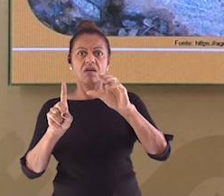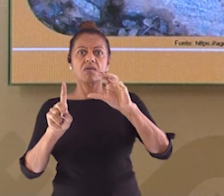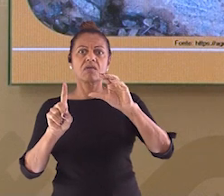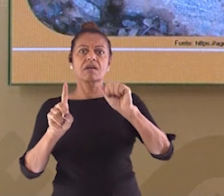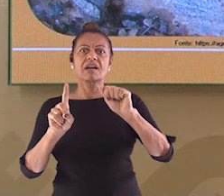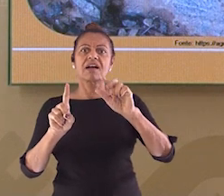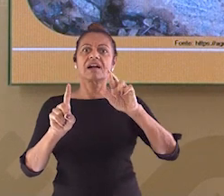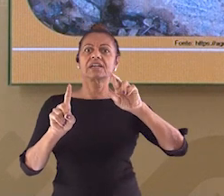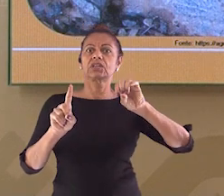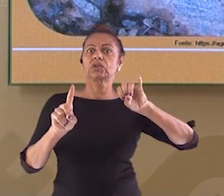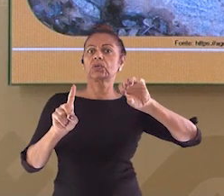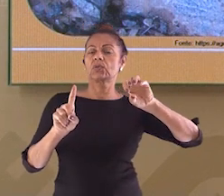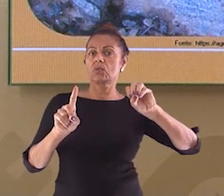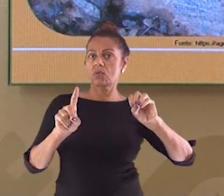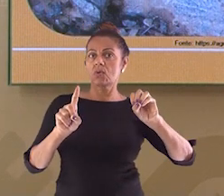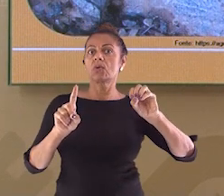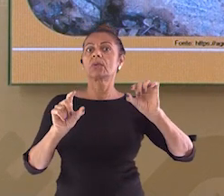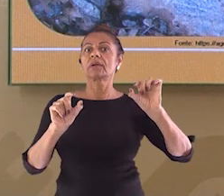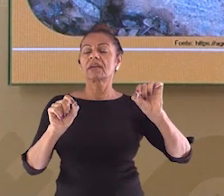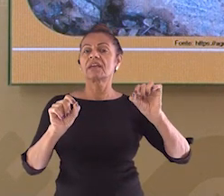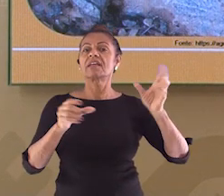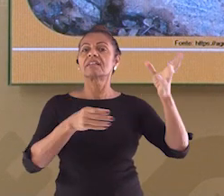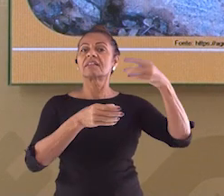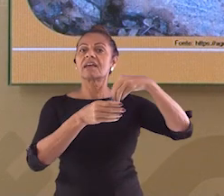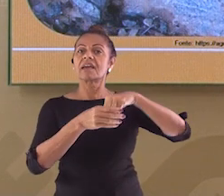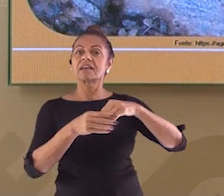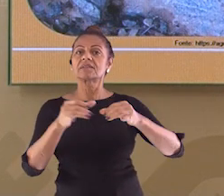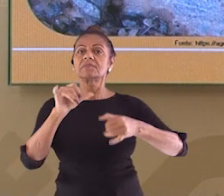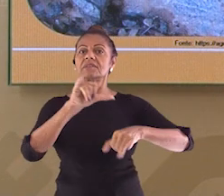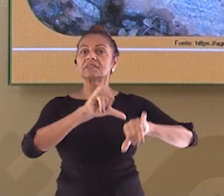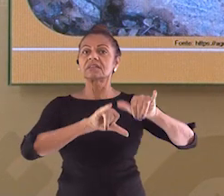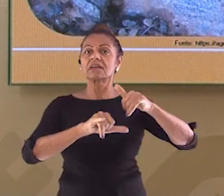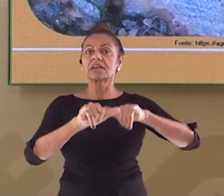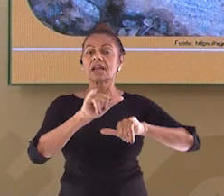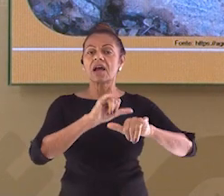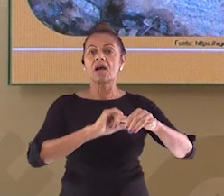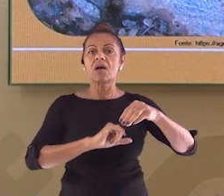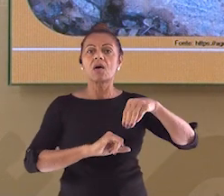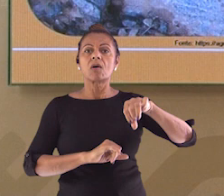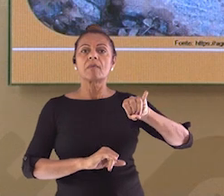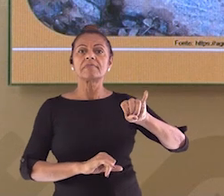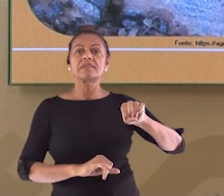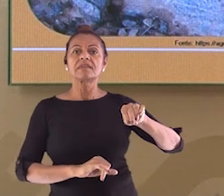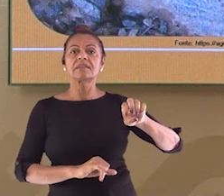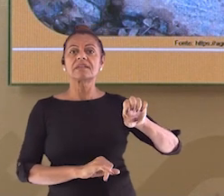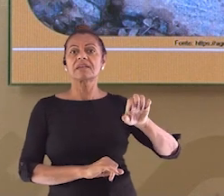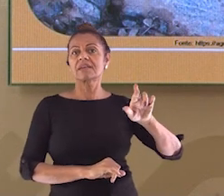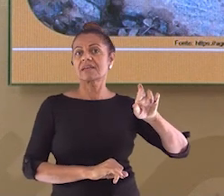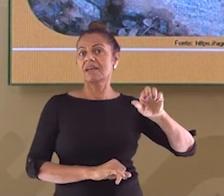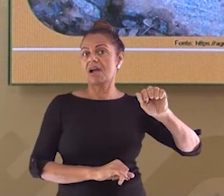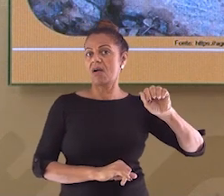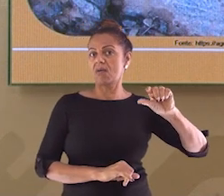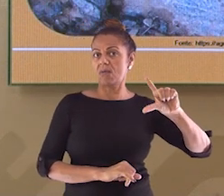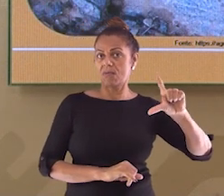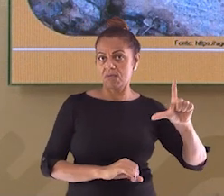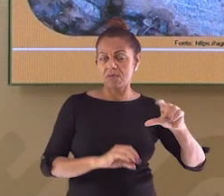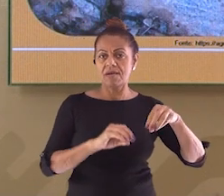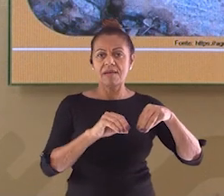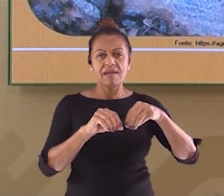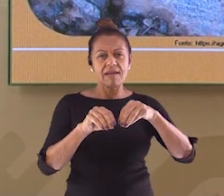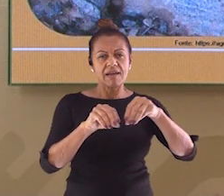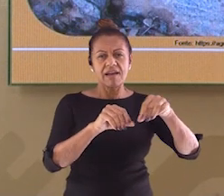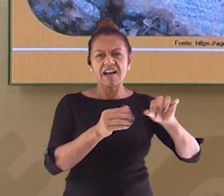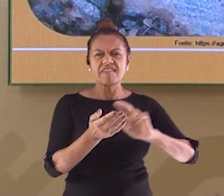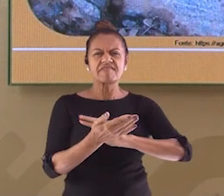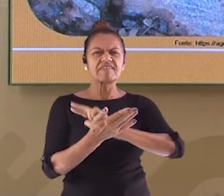tá? E juntamente com a composição química do mineral, molda essa rocha, dando origem às